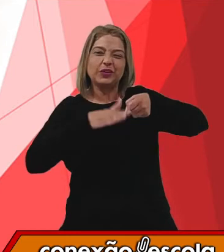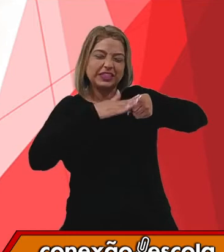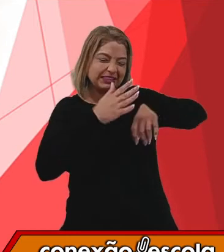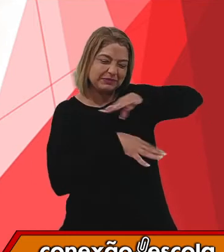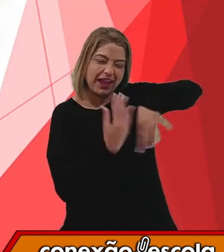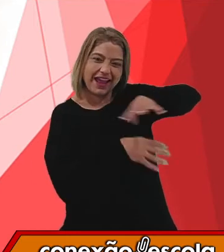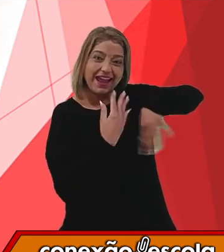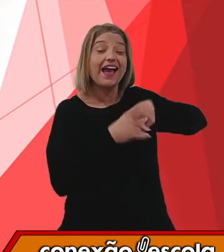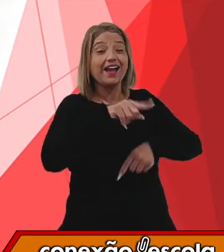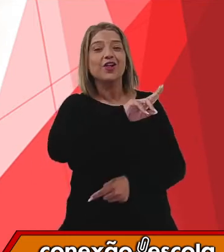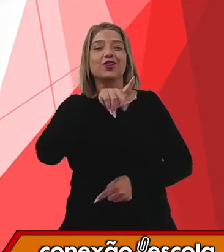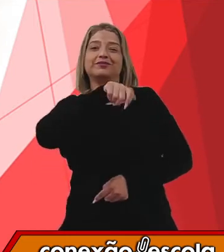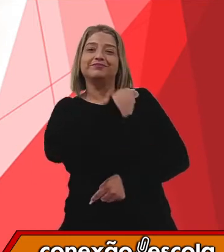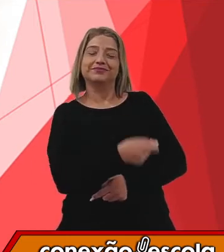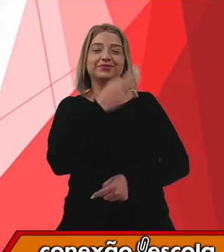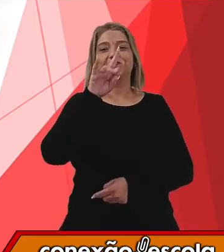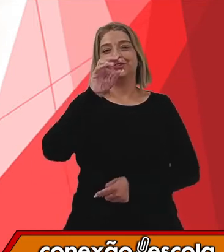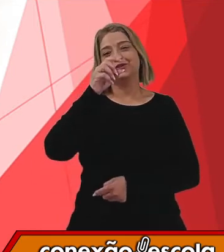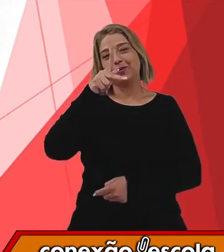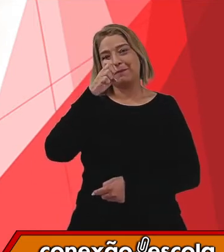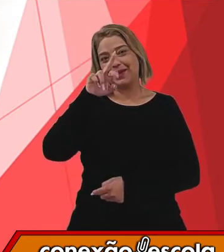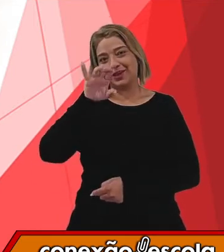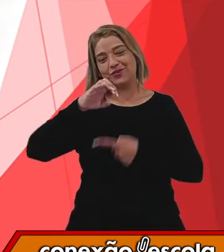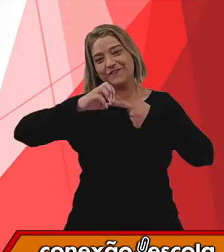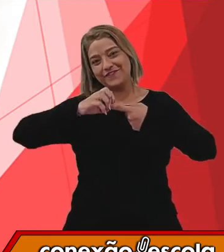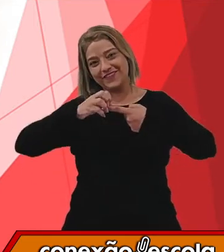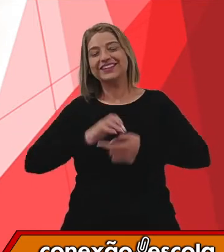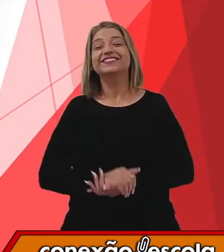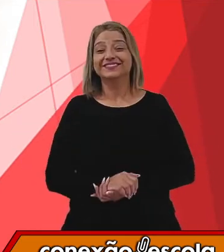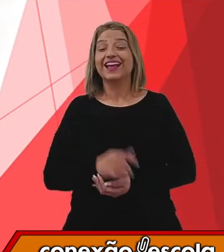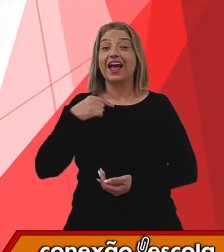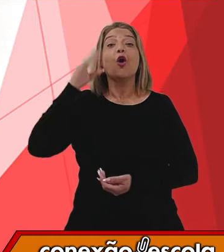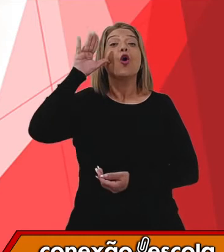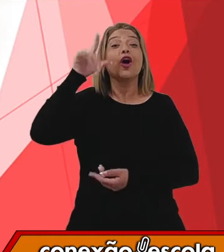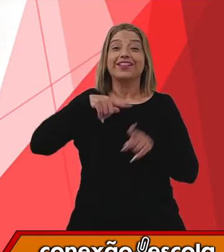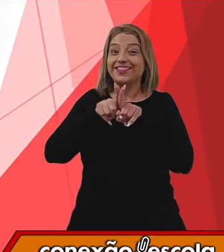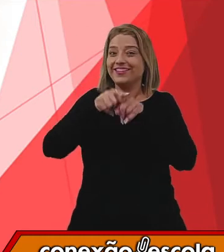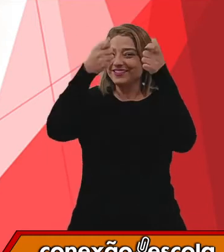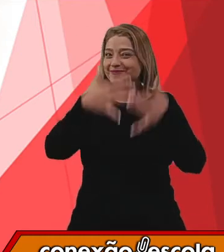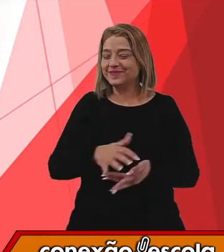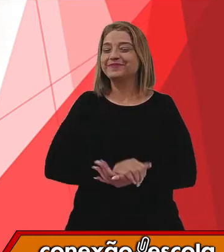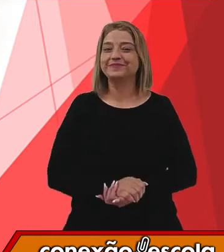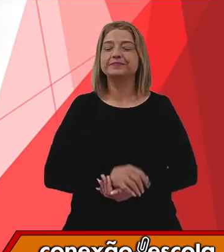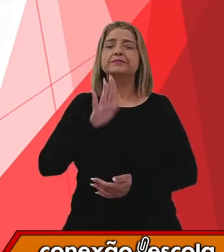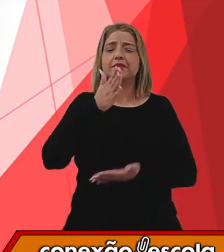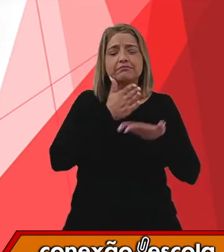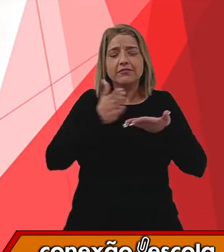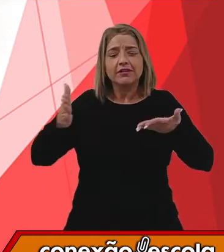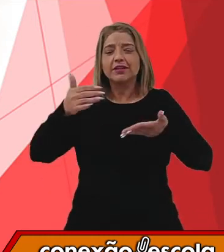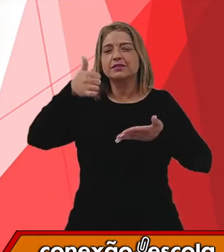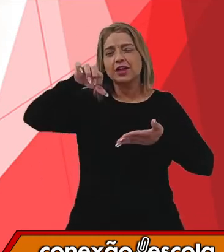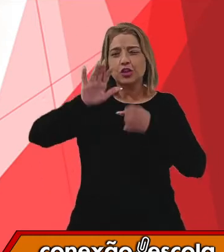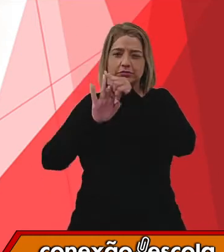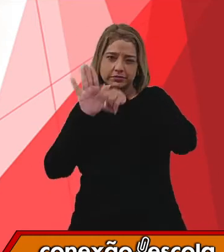a origem do feijão tropeiro. Ah, deixa eu contar uma curiosidade. Até a metade do século